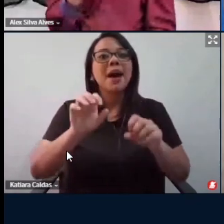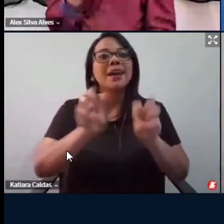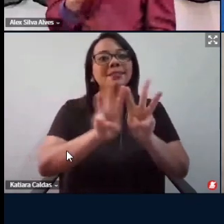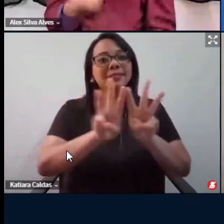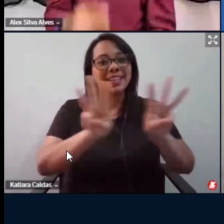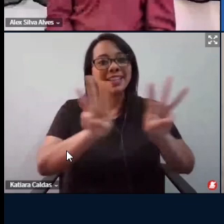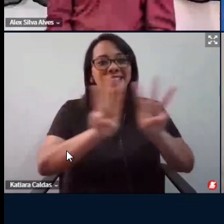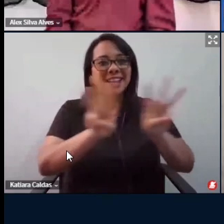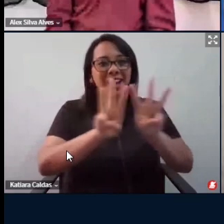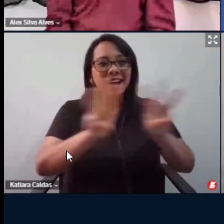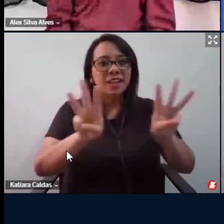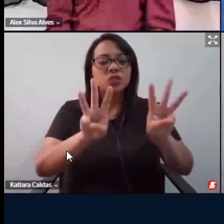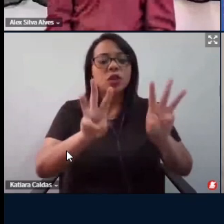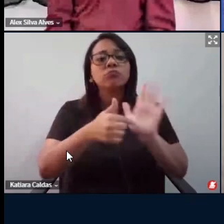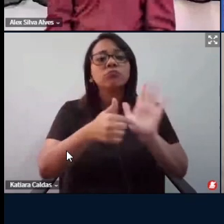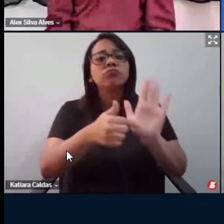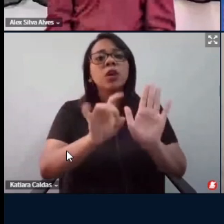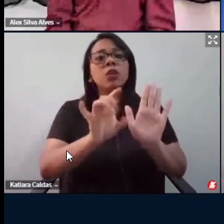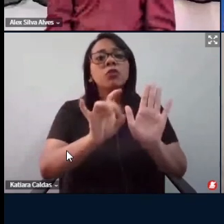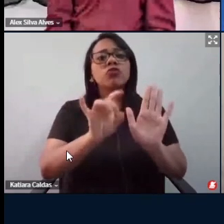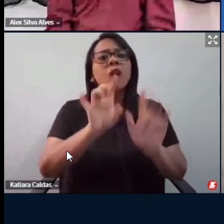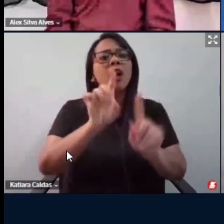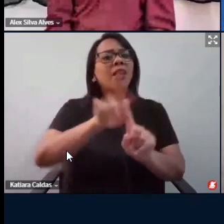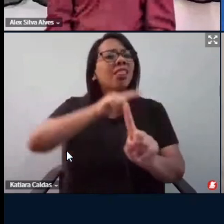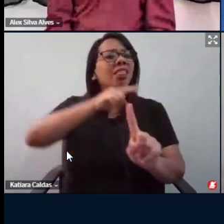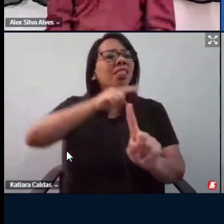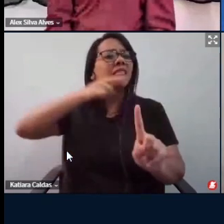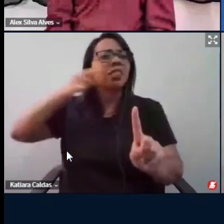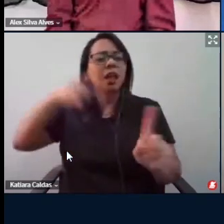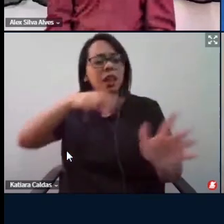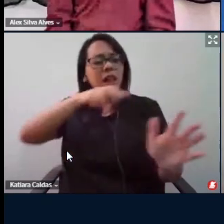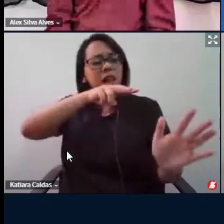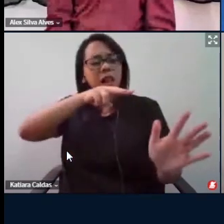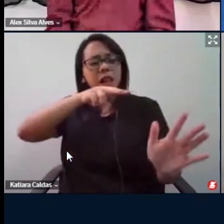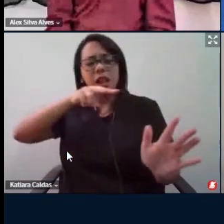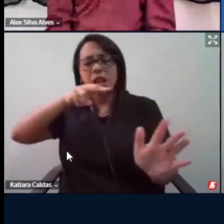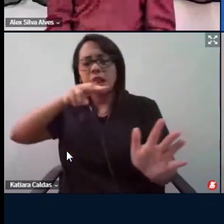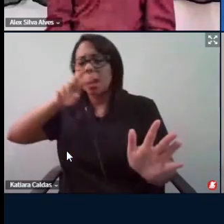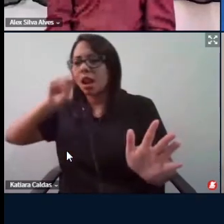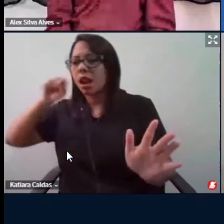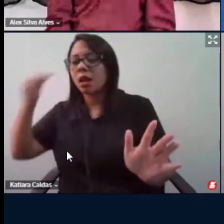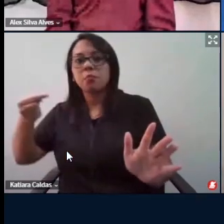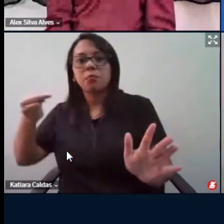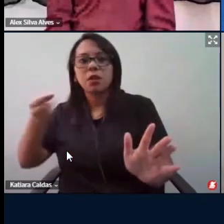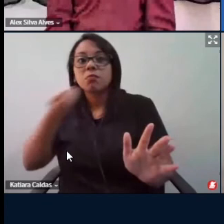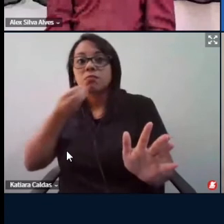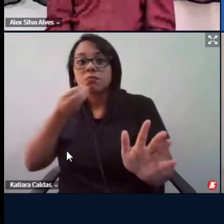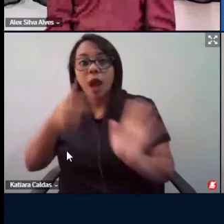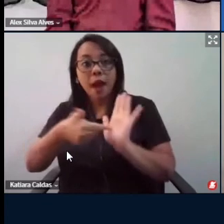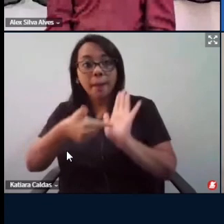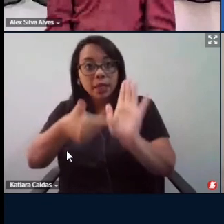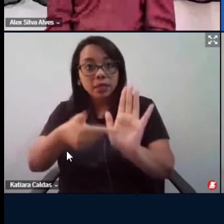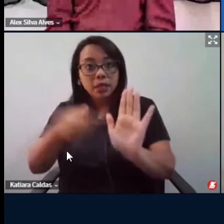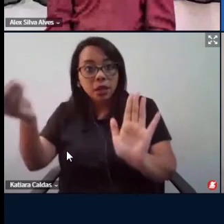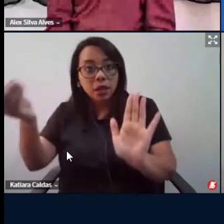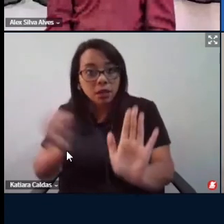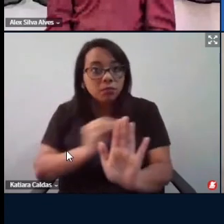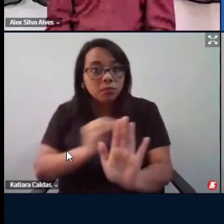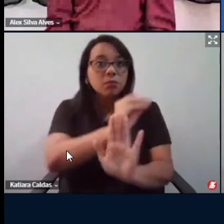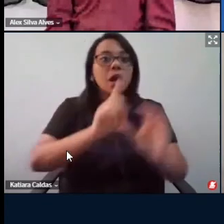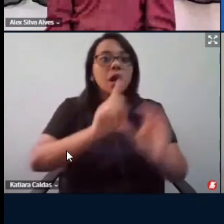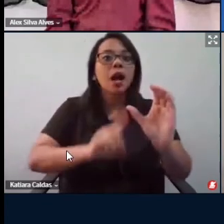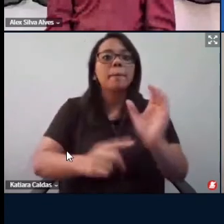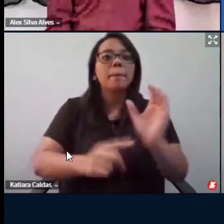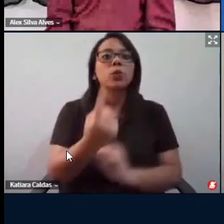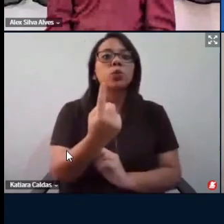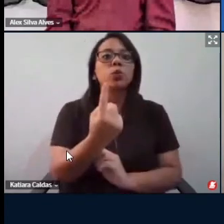o site ele aparece só bem depois, né? Não poderia colocar já na apresentação, né, no capítulo 1, já